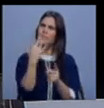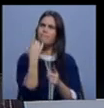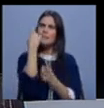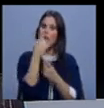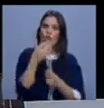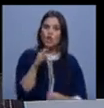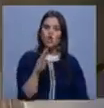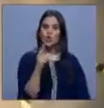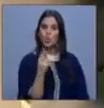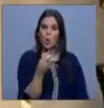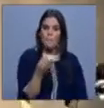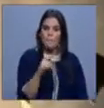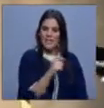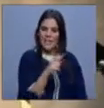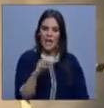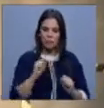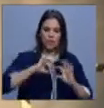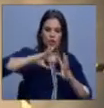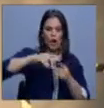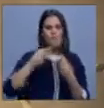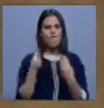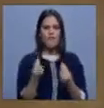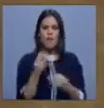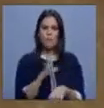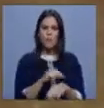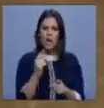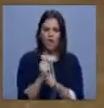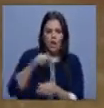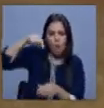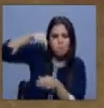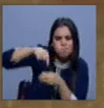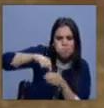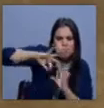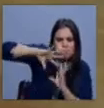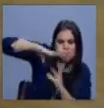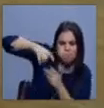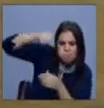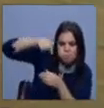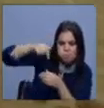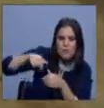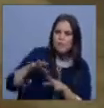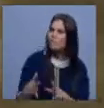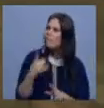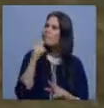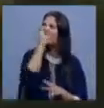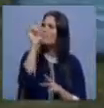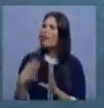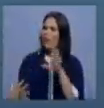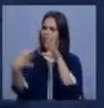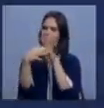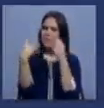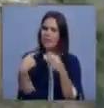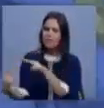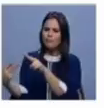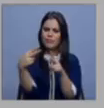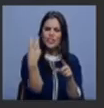Júpiteres quentes são fofinhos por causa de coisas internas, digamos assim. Será que existe aqui alguma relação, alguma transferência de